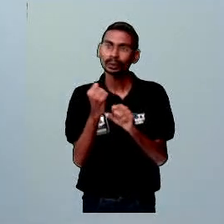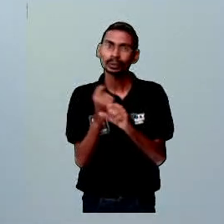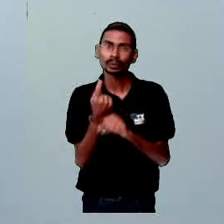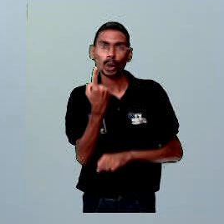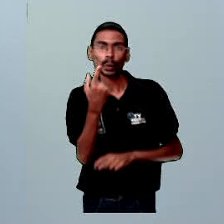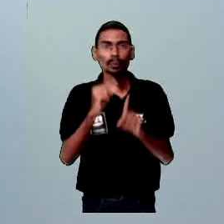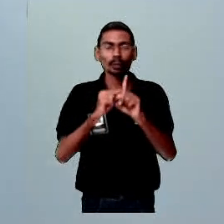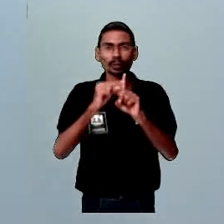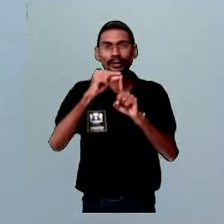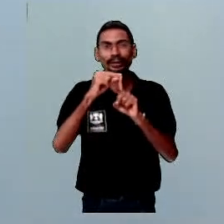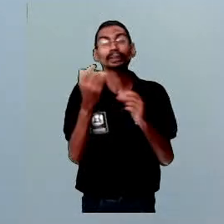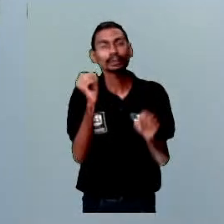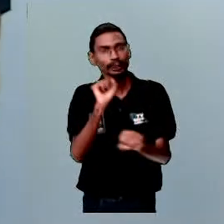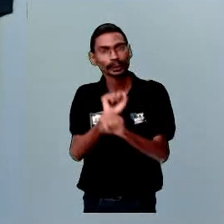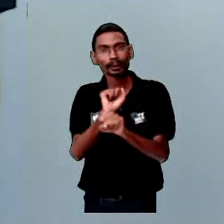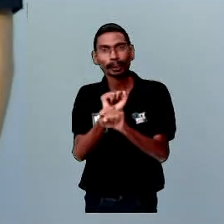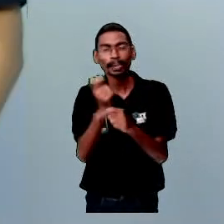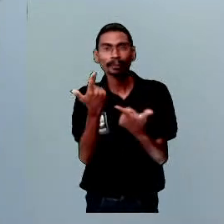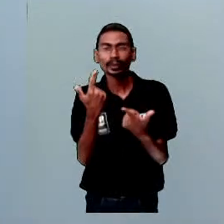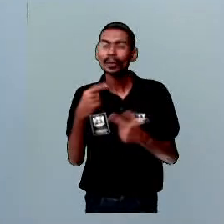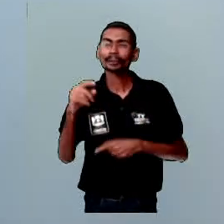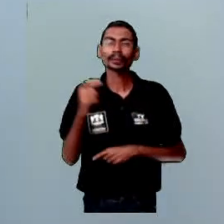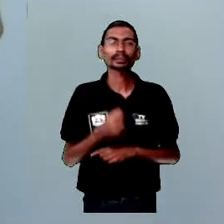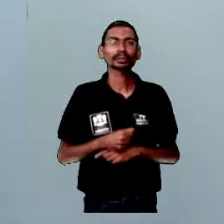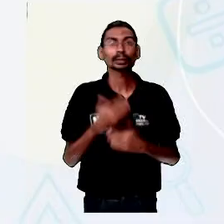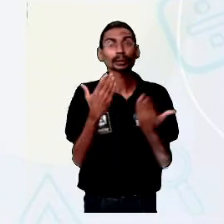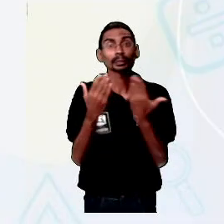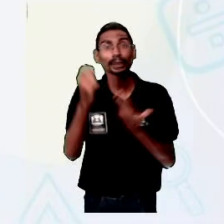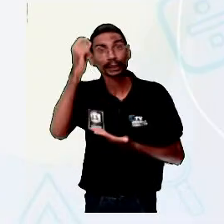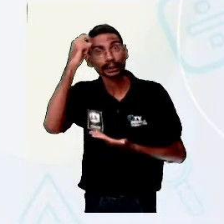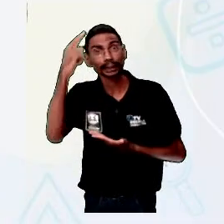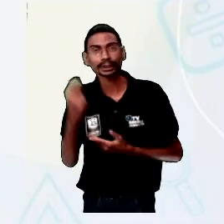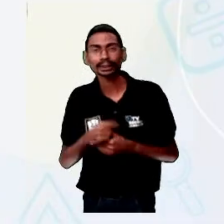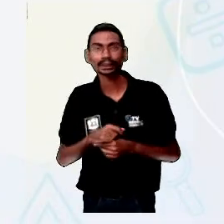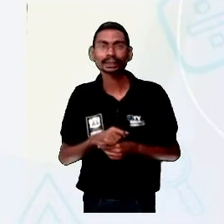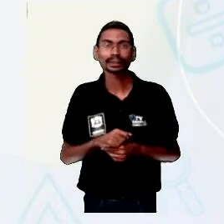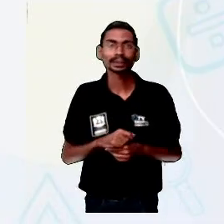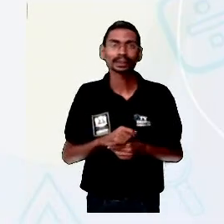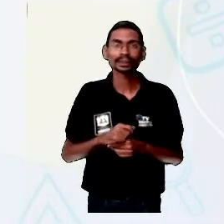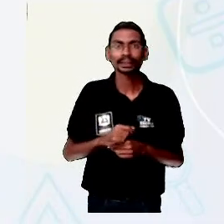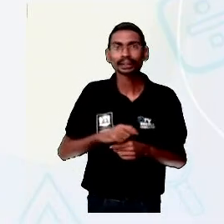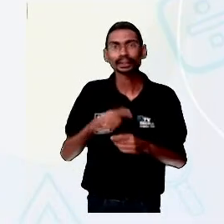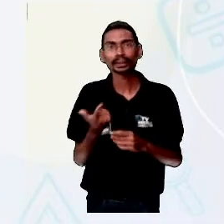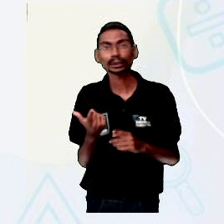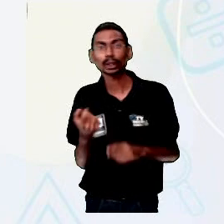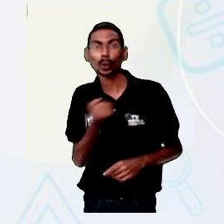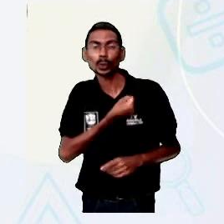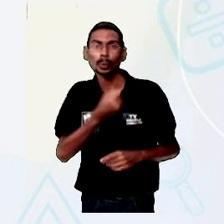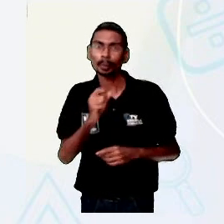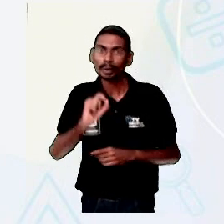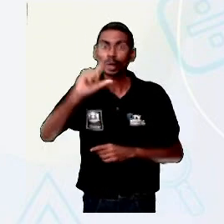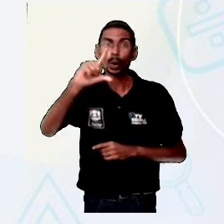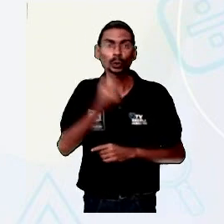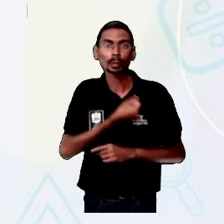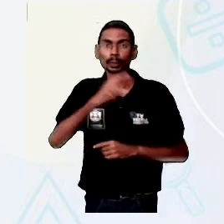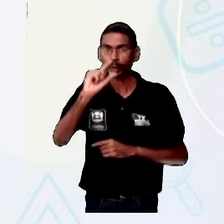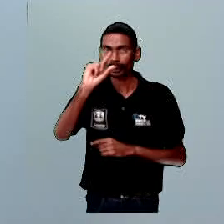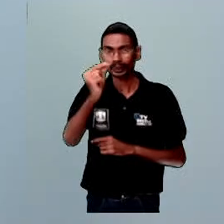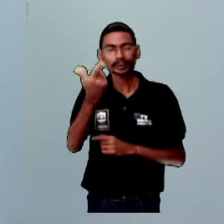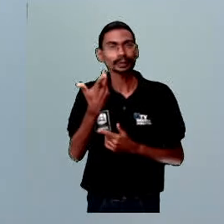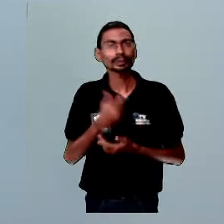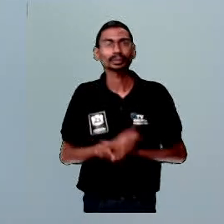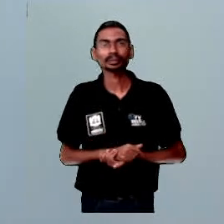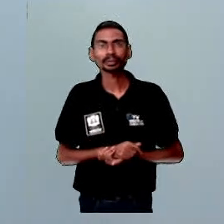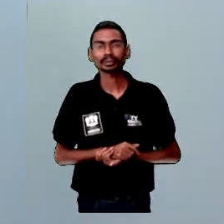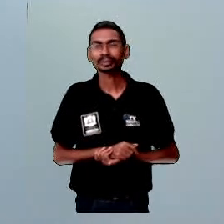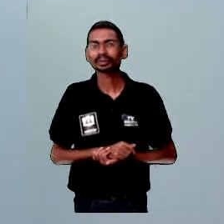Ah, peraí, vamos comparar a ideia de quem é maior e de quem é menor? O 5 é um número maior do que 3, por dois motivos.